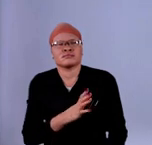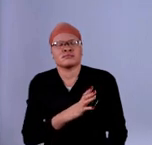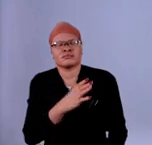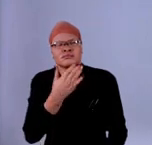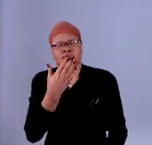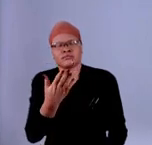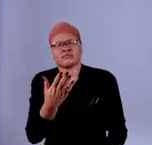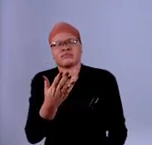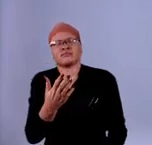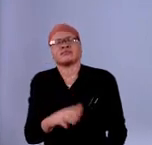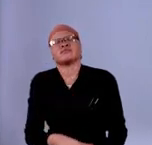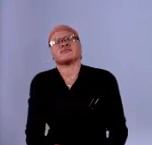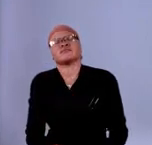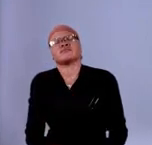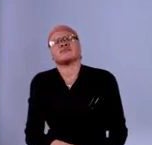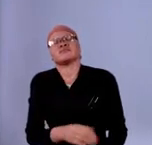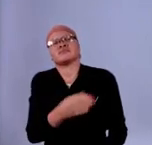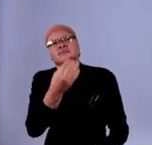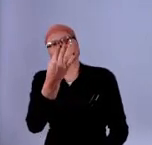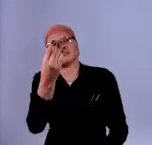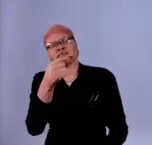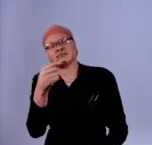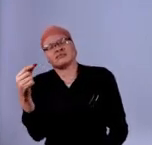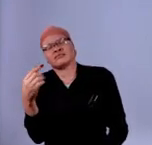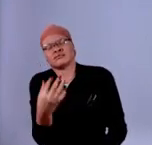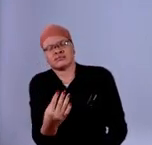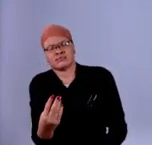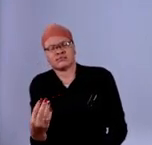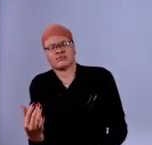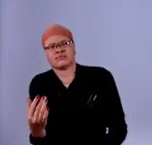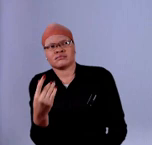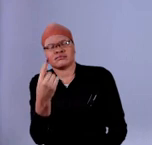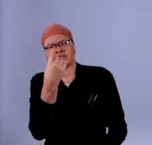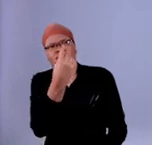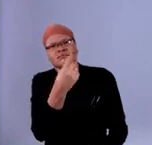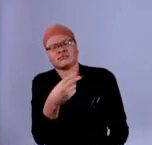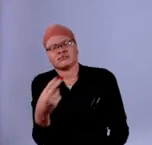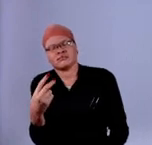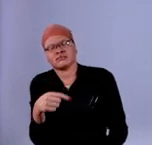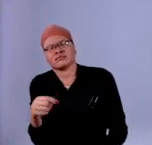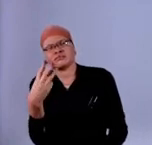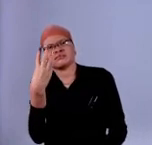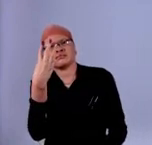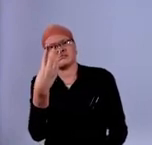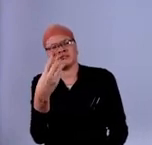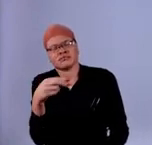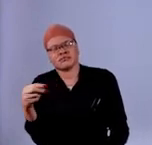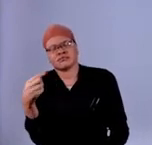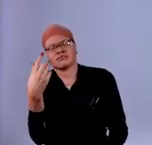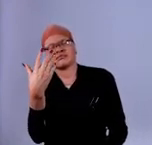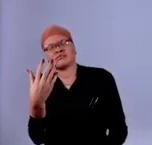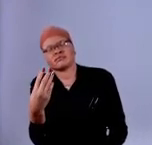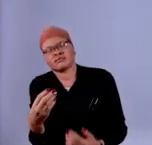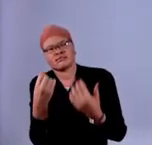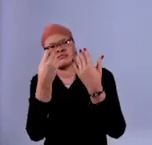nós temos aqui as frações e estas frações 1 sobre 2 do sub